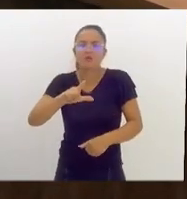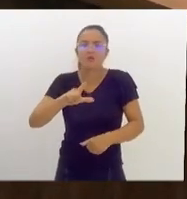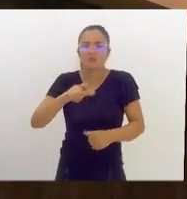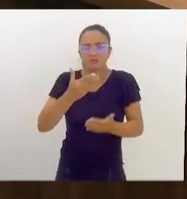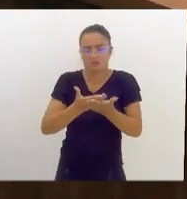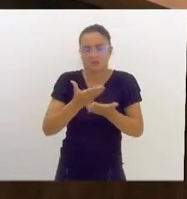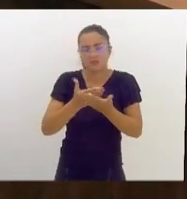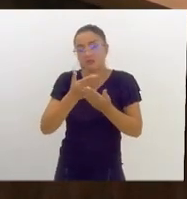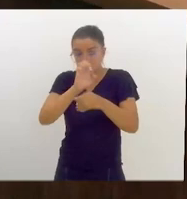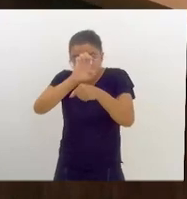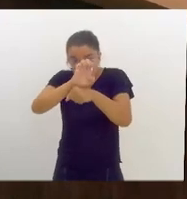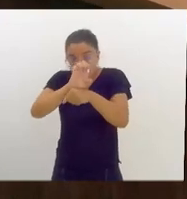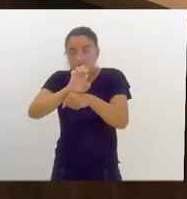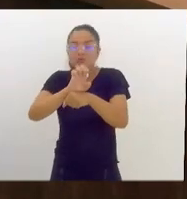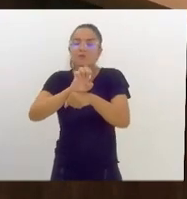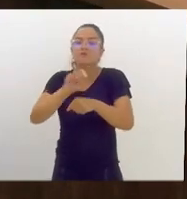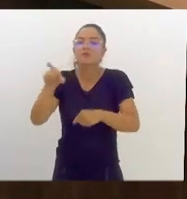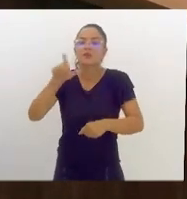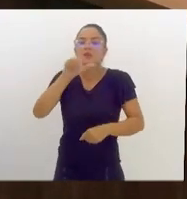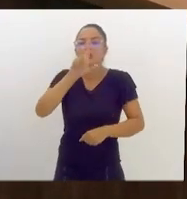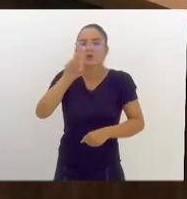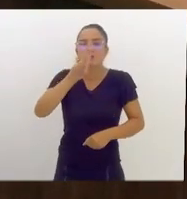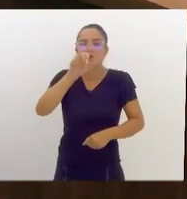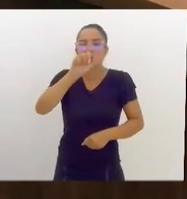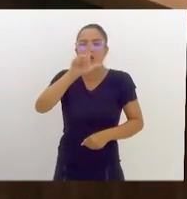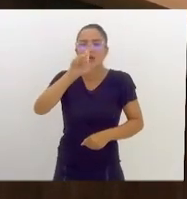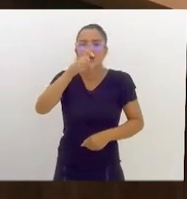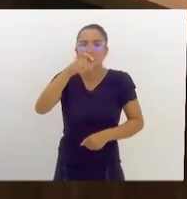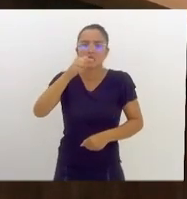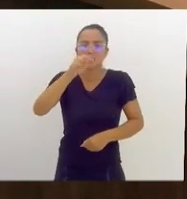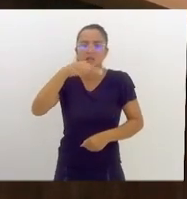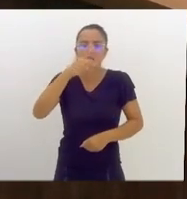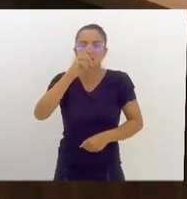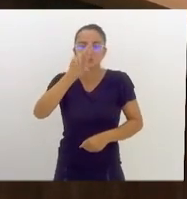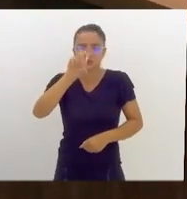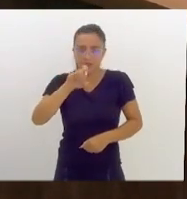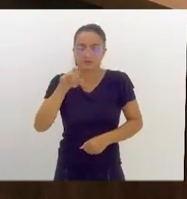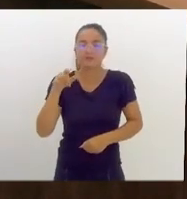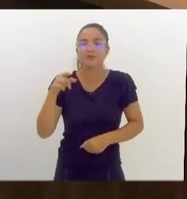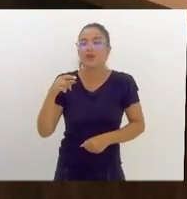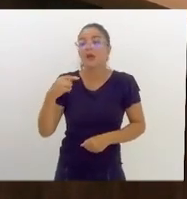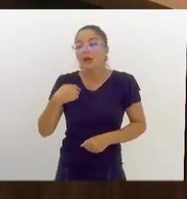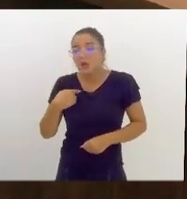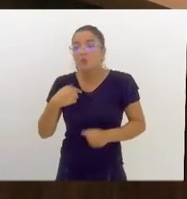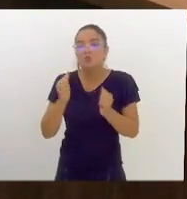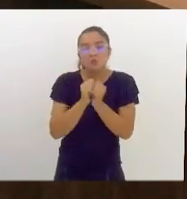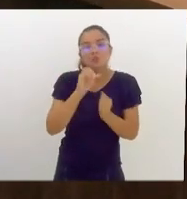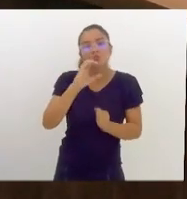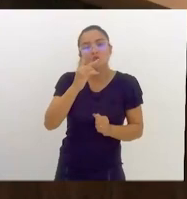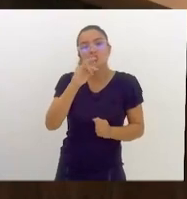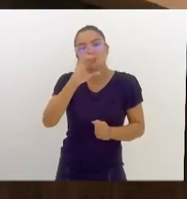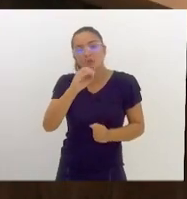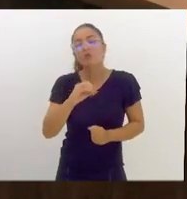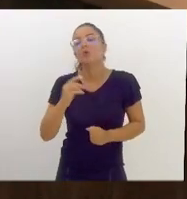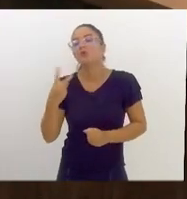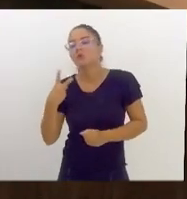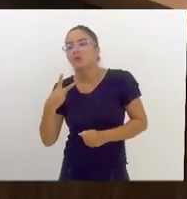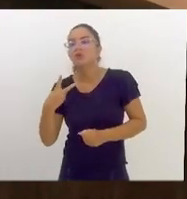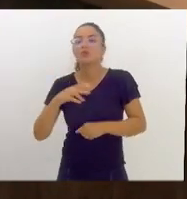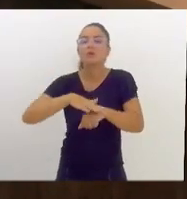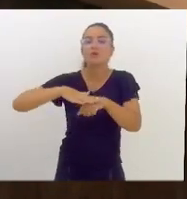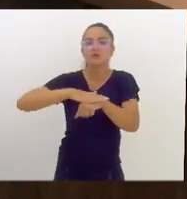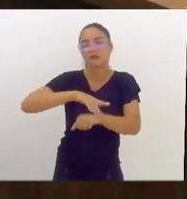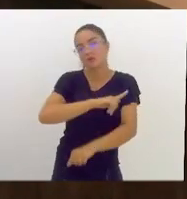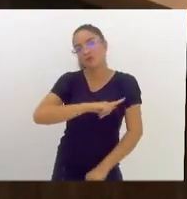Alexandre Melo. E deputado Chico e eu vamos conversar com o governador, até porque é um compromisso